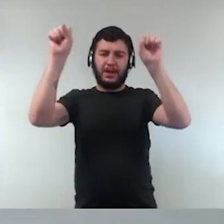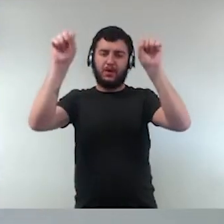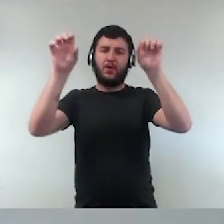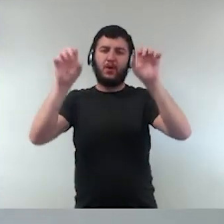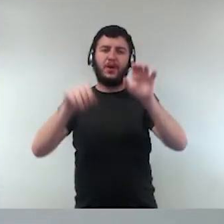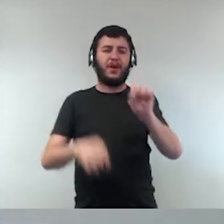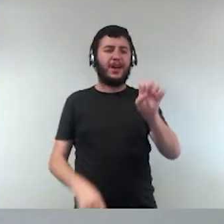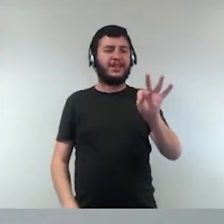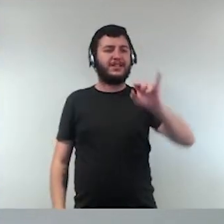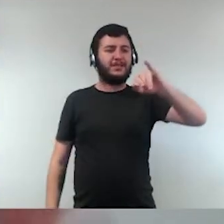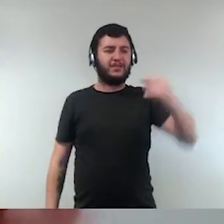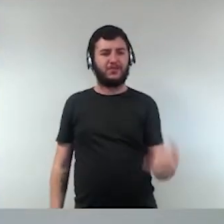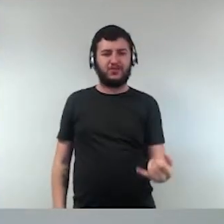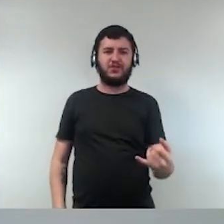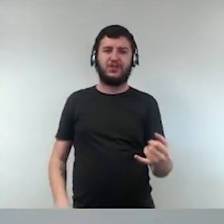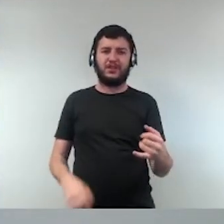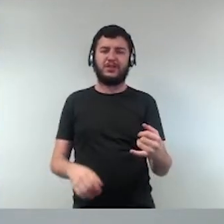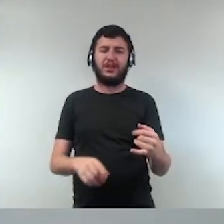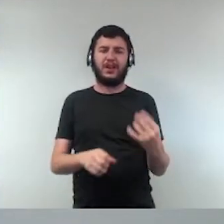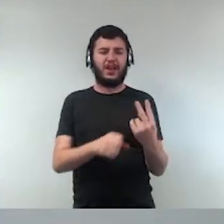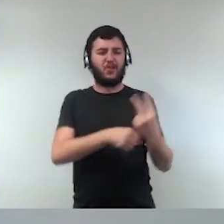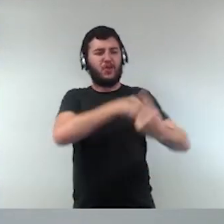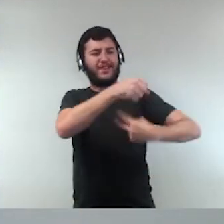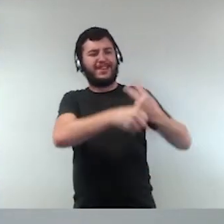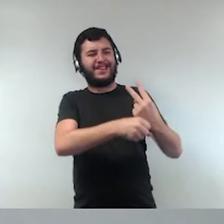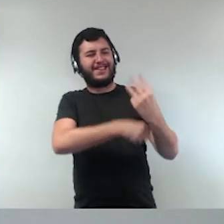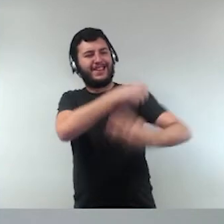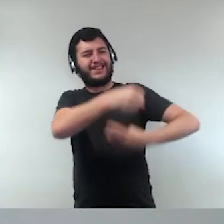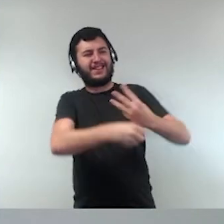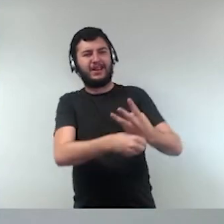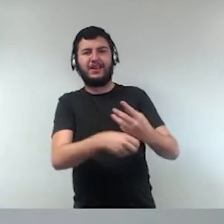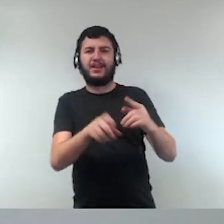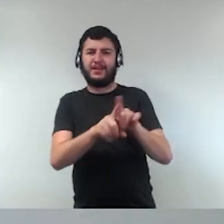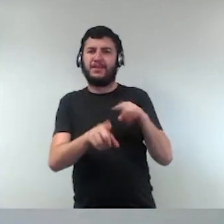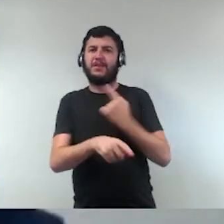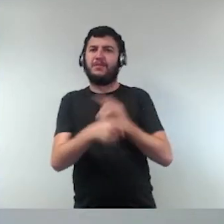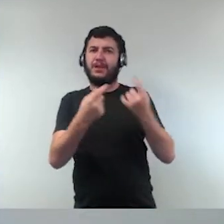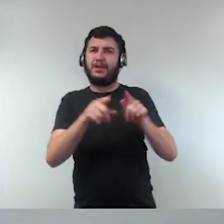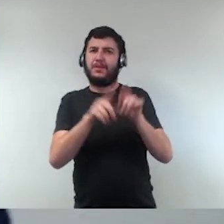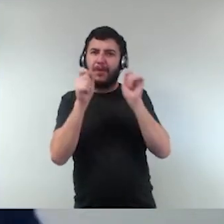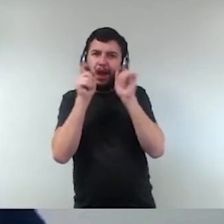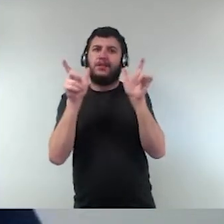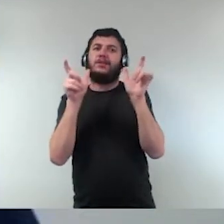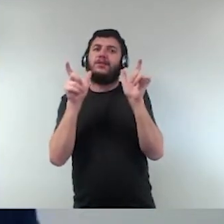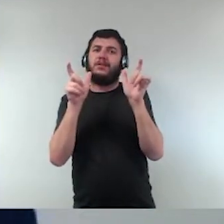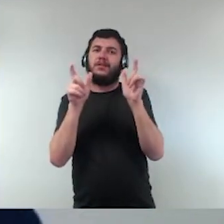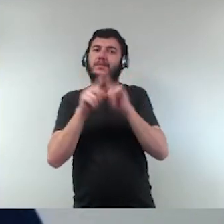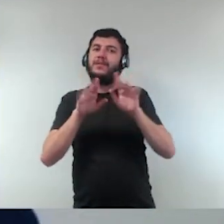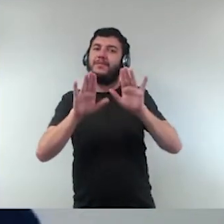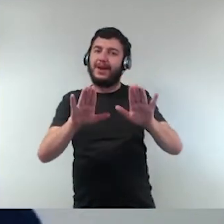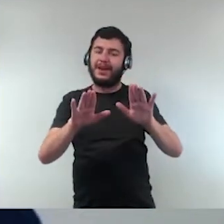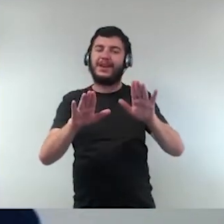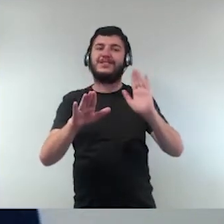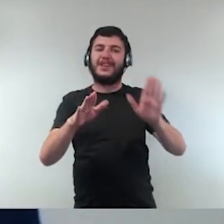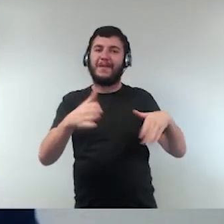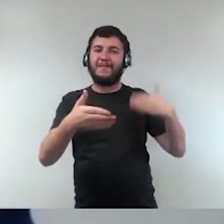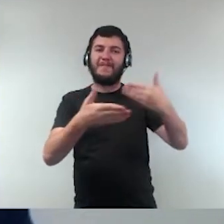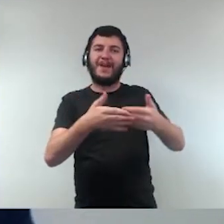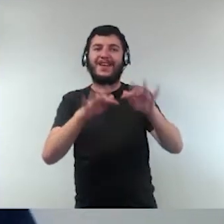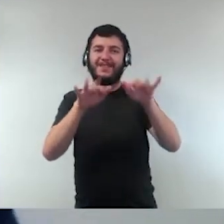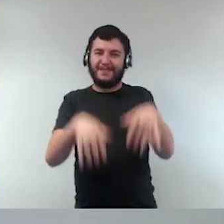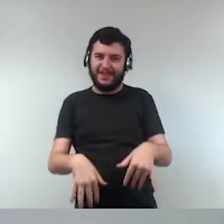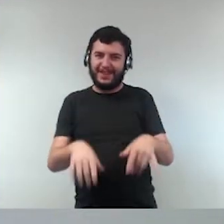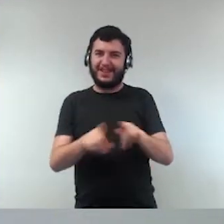de fato, muito antenados nessa questão. Mas, e já me encaminhando para o final, para ser